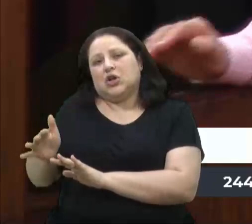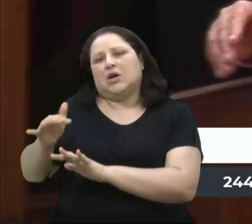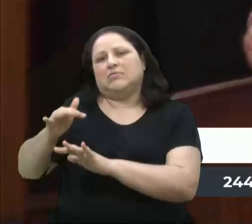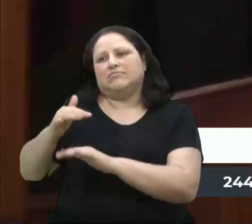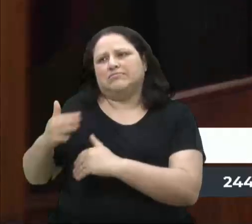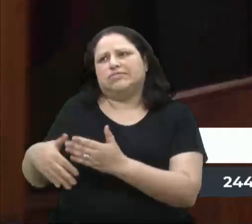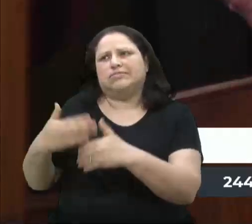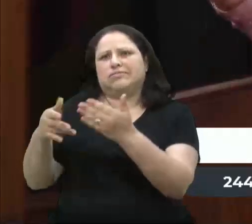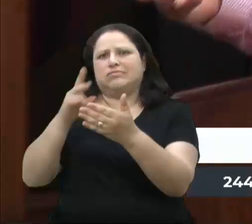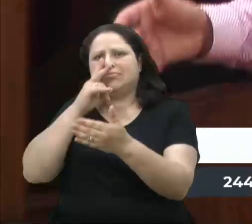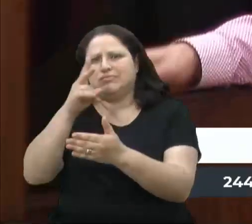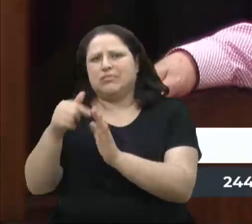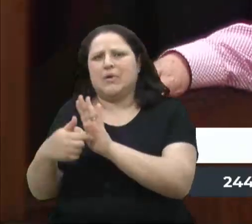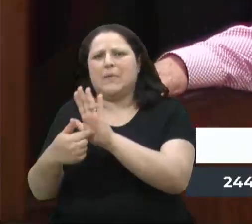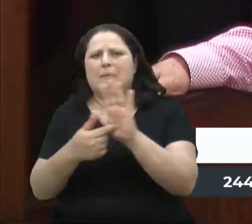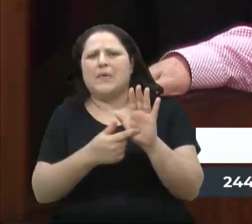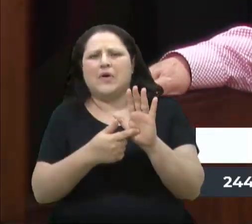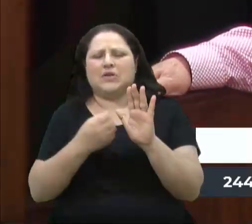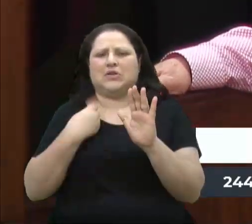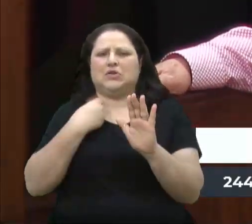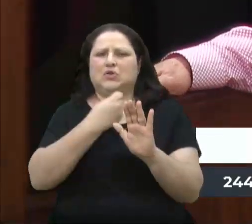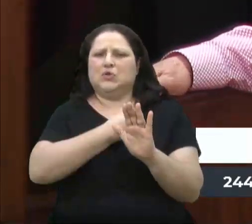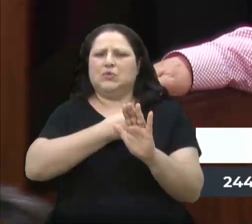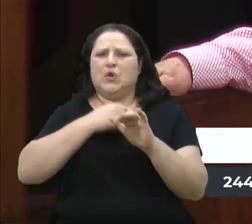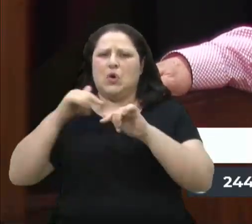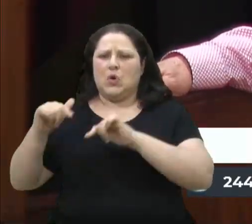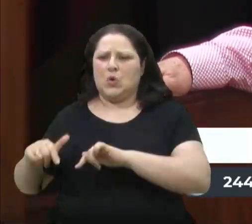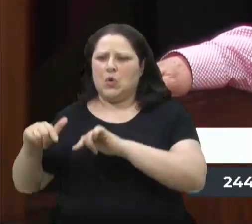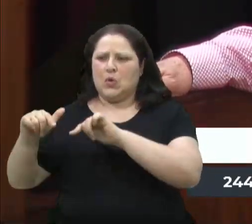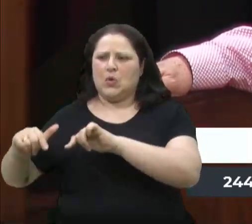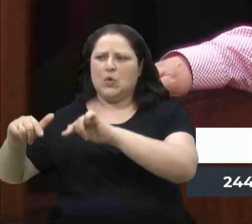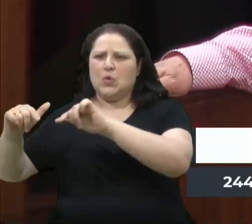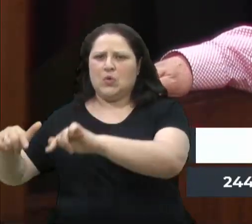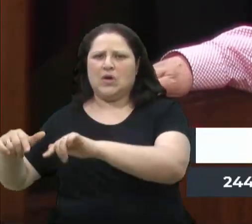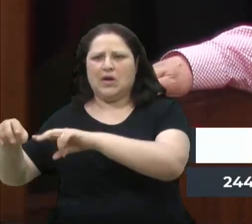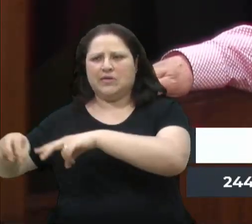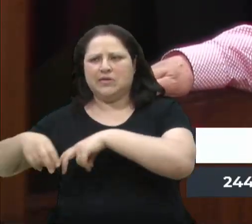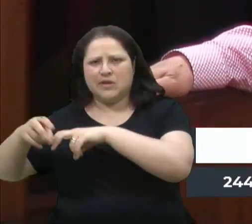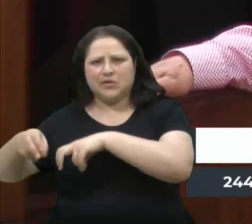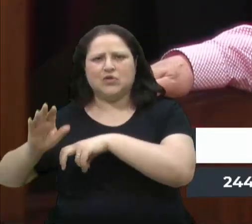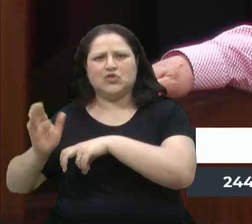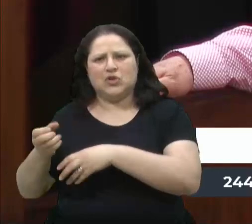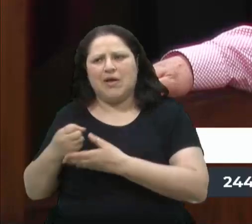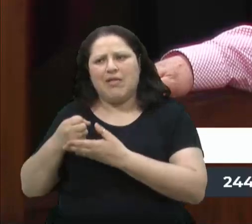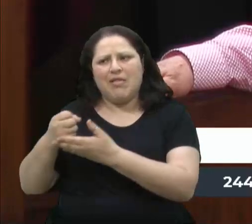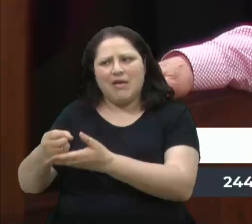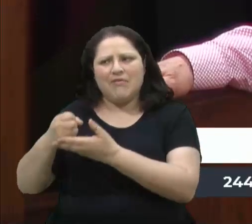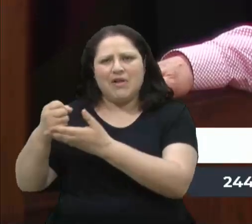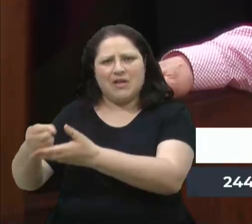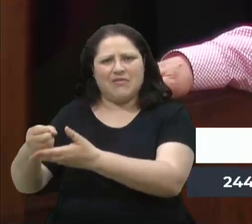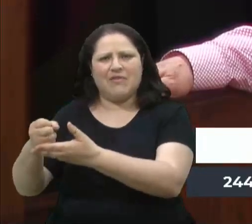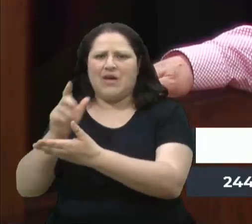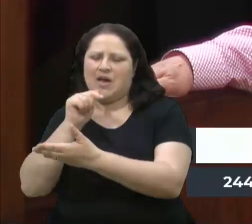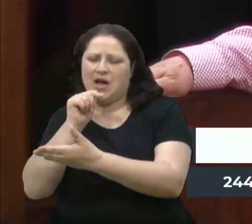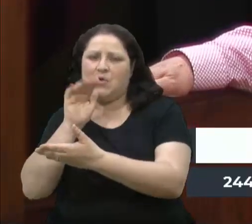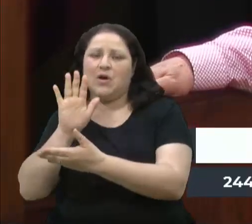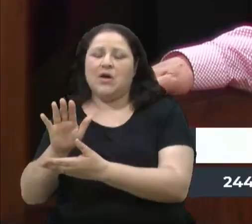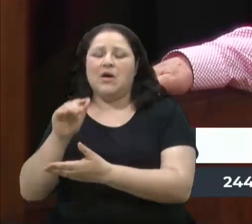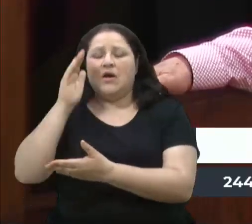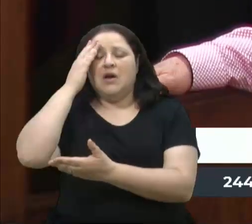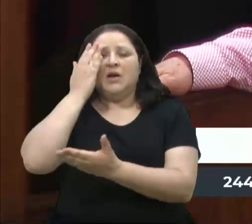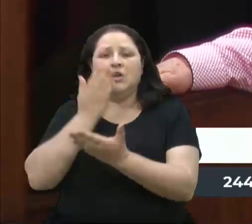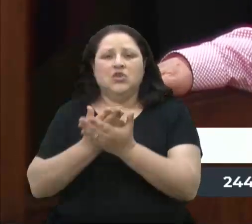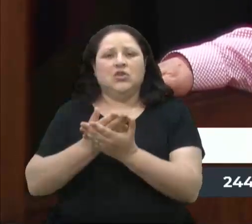números, de vários trechos que foi a água na região do interior, e ainda acredito que tem